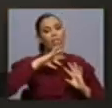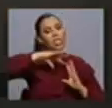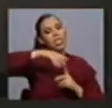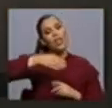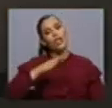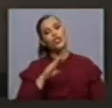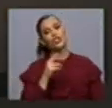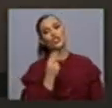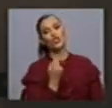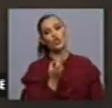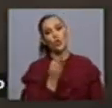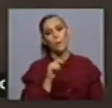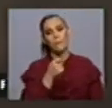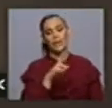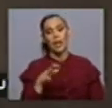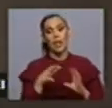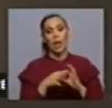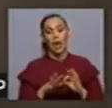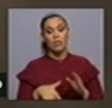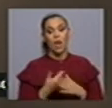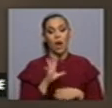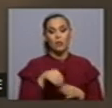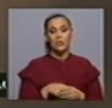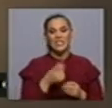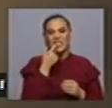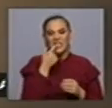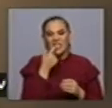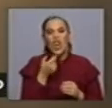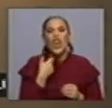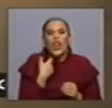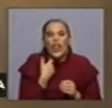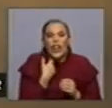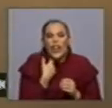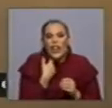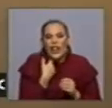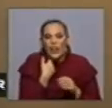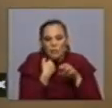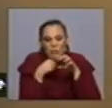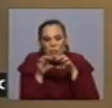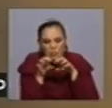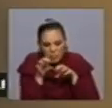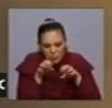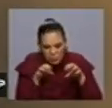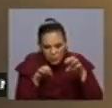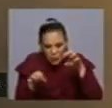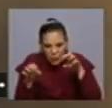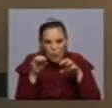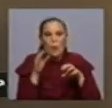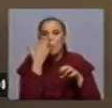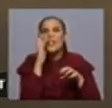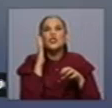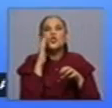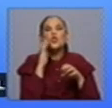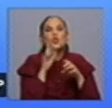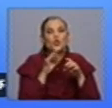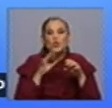à custa da acreção de pequeninos calhaus. Estamos a falar de centímetros. Portanto, pequenas poeiras que foram